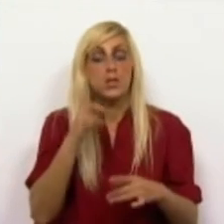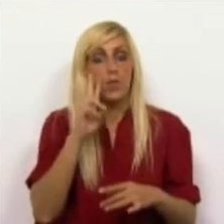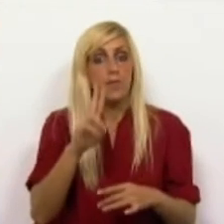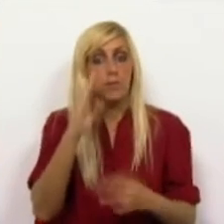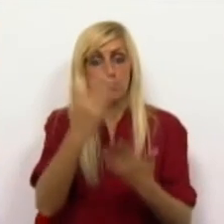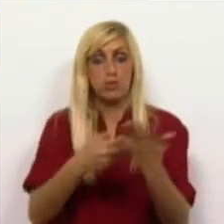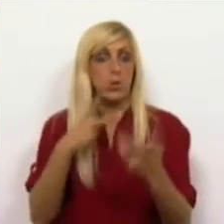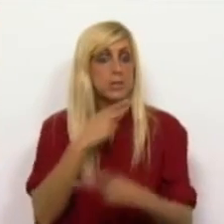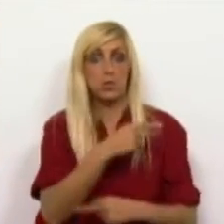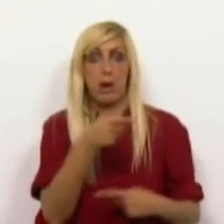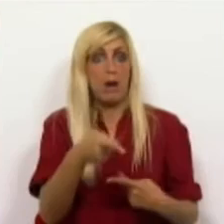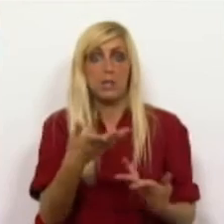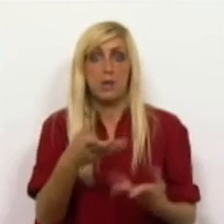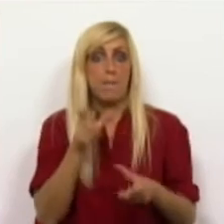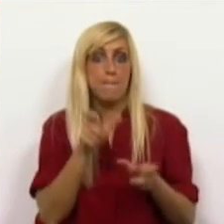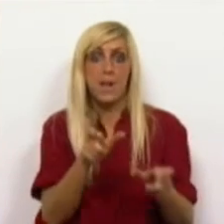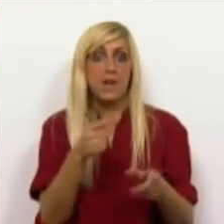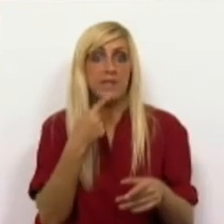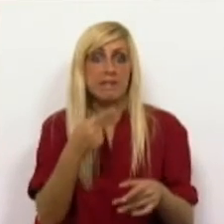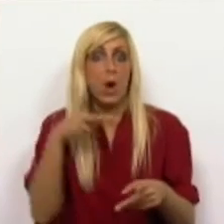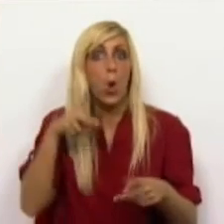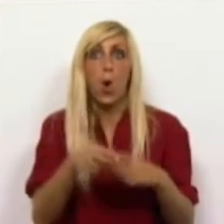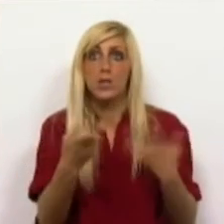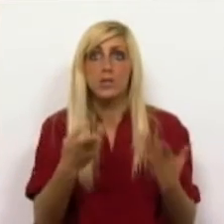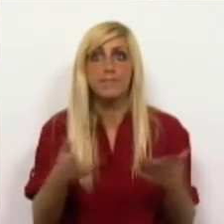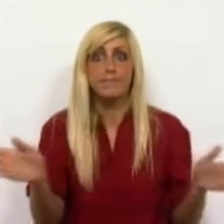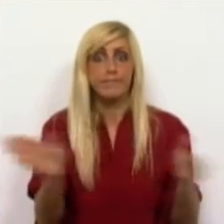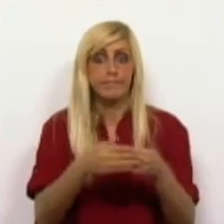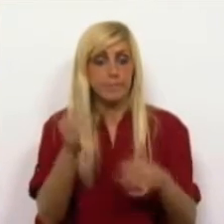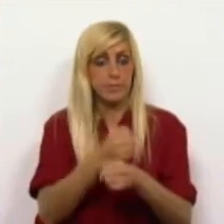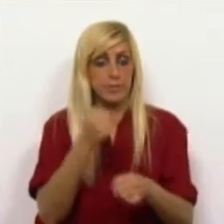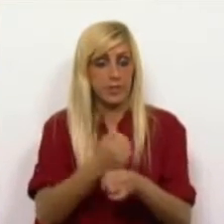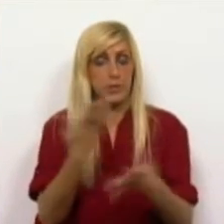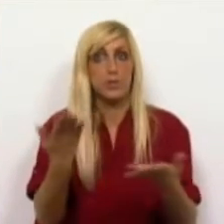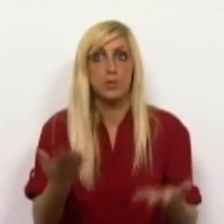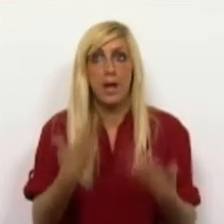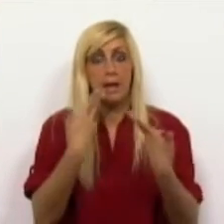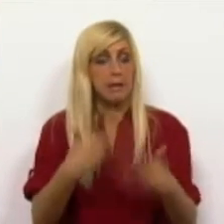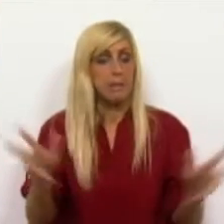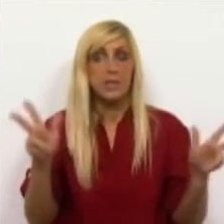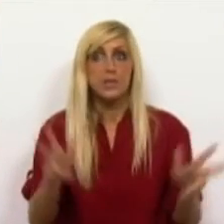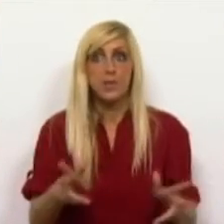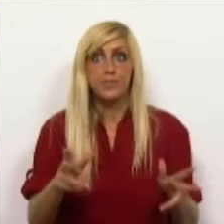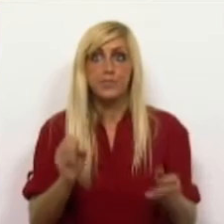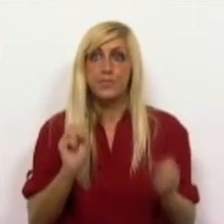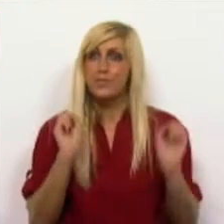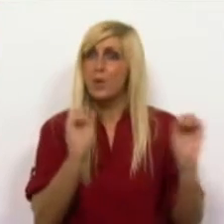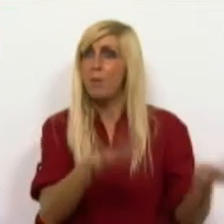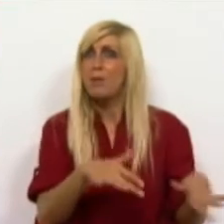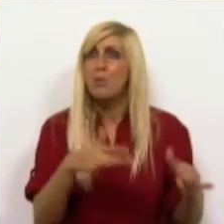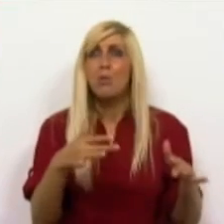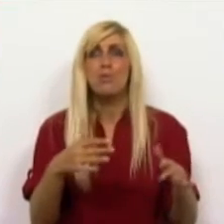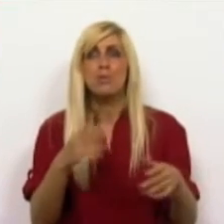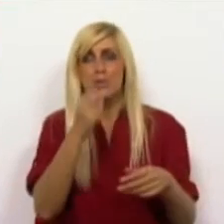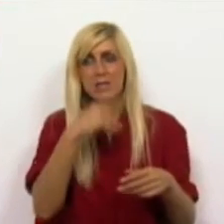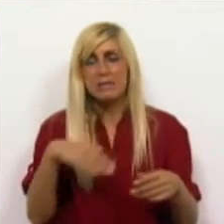de censura uma palavra sobre os cortes, o encerramento dos serviços, a liberalização, o abandono dos territórios e das